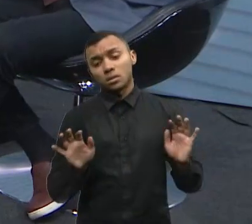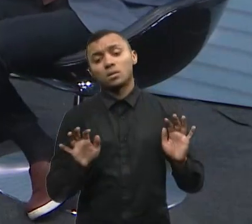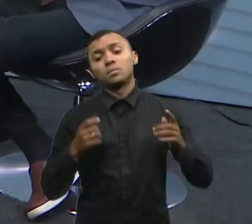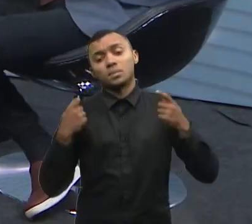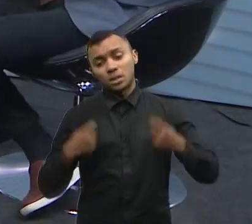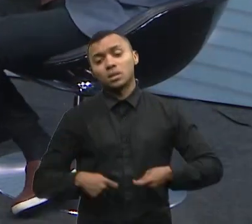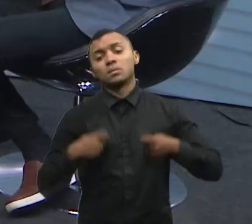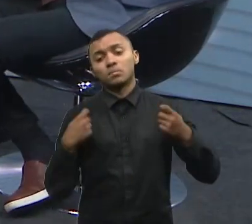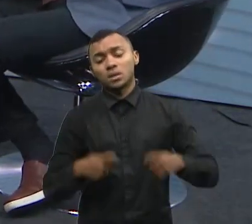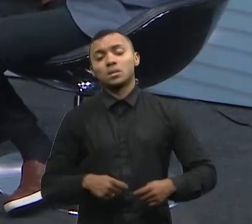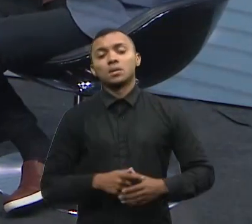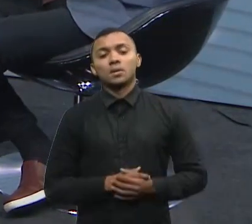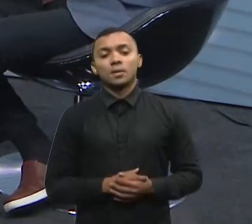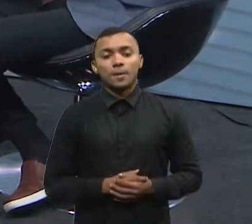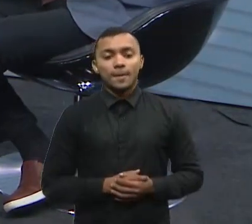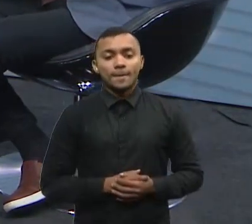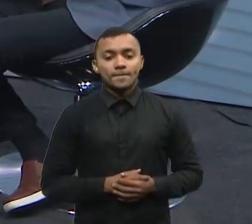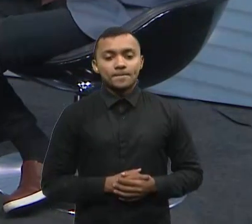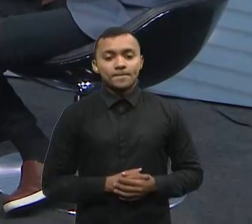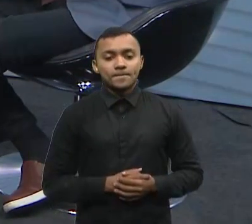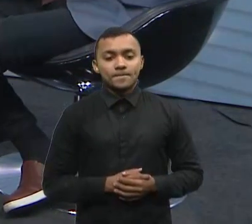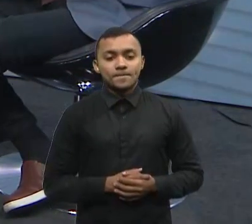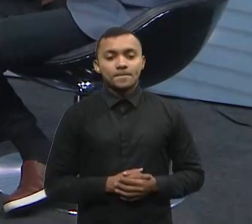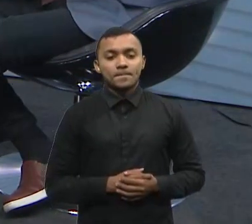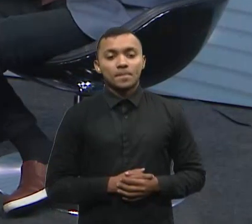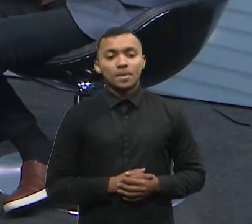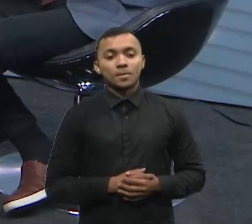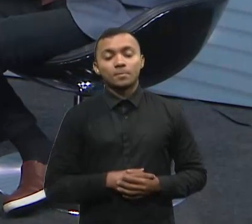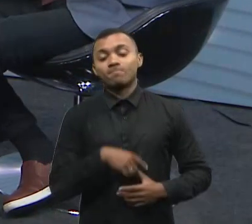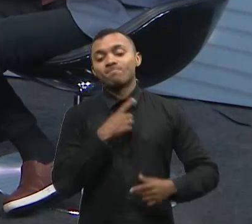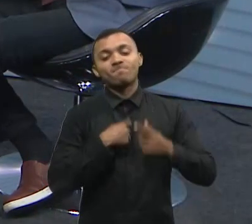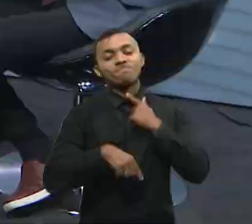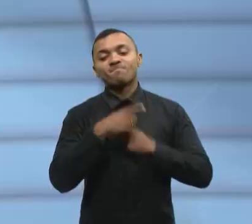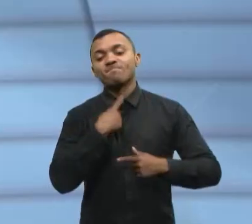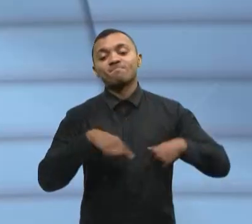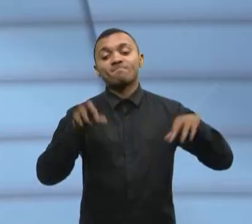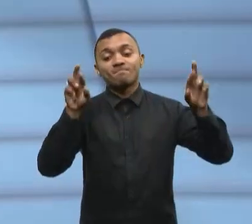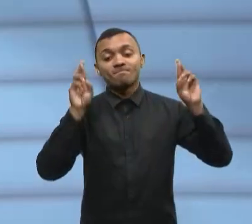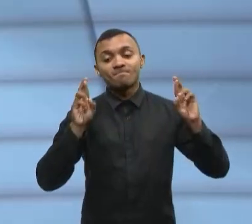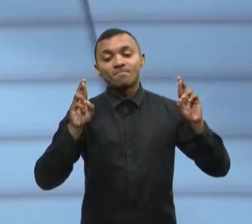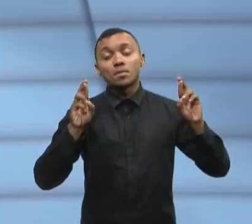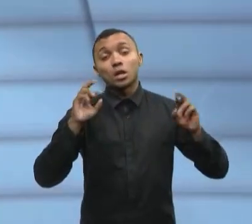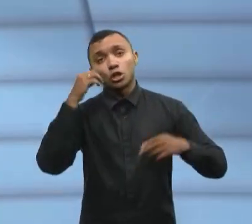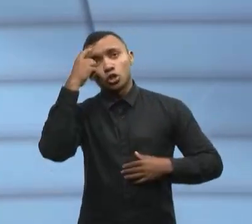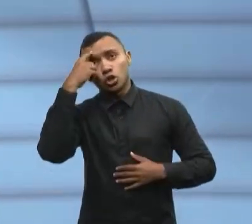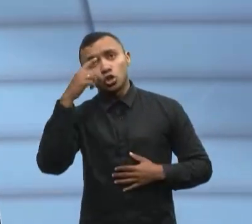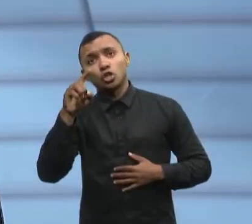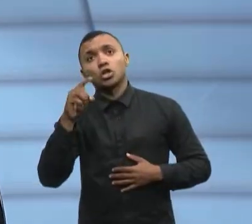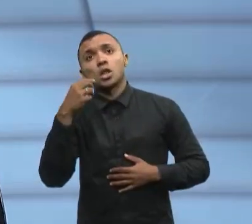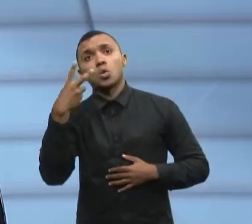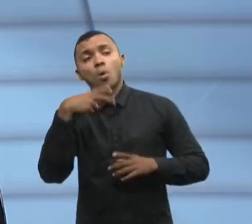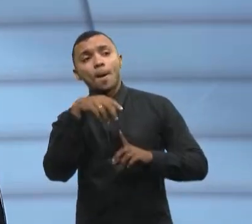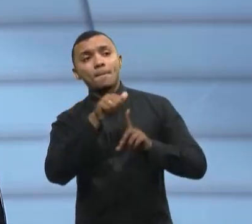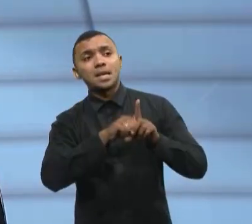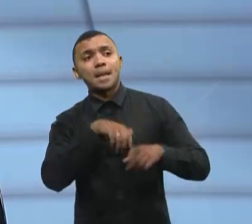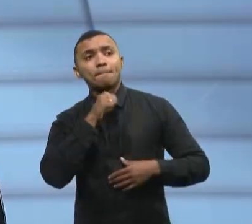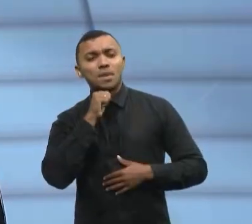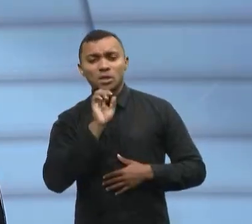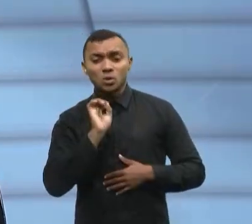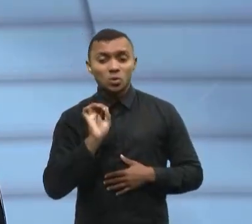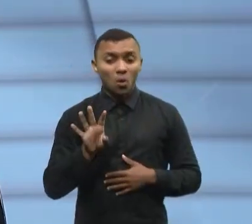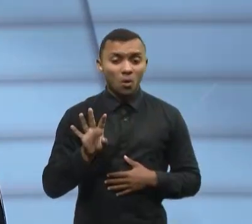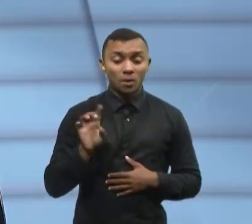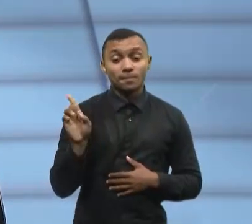precisa quebrar, essas histórias. Né? O nosso desejo é que não seja só o dia 2 de abril né, a ser falado sobre o